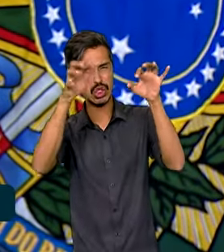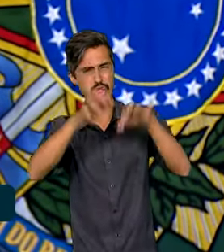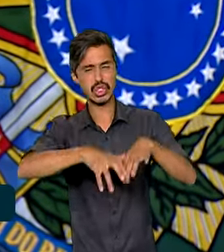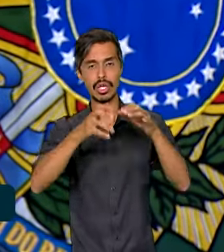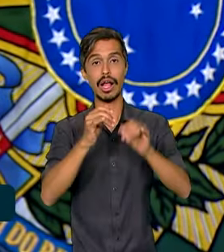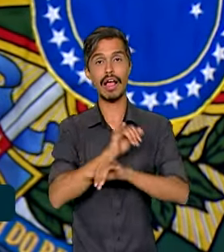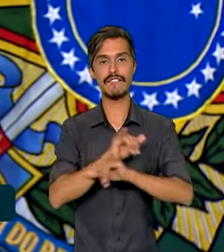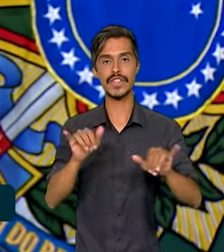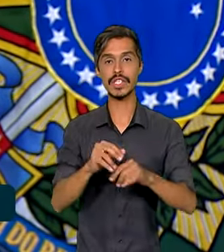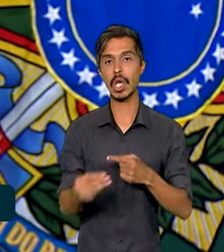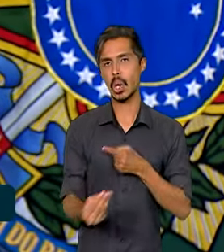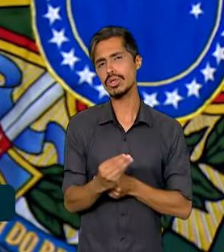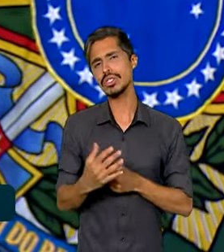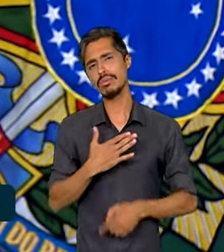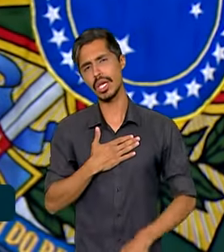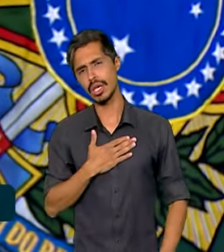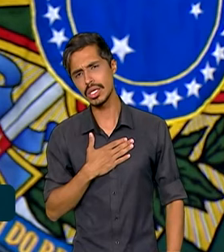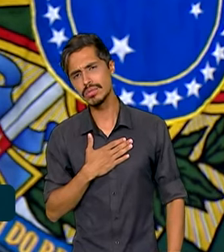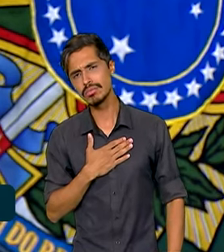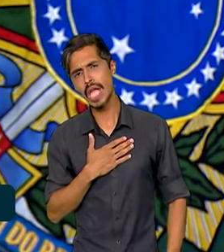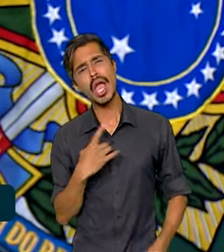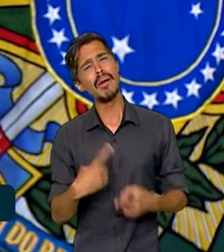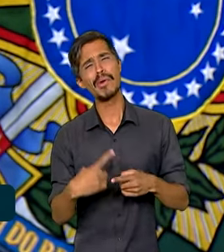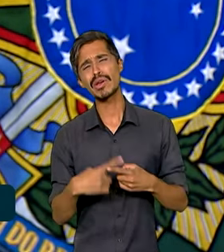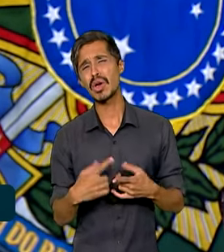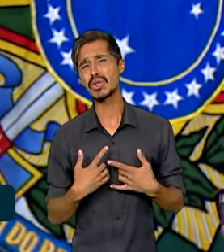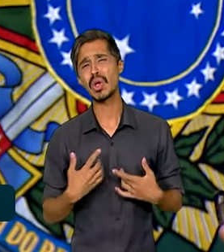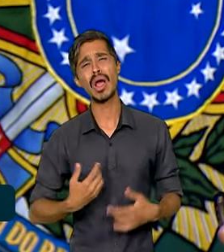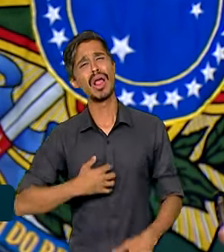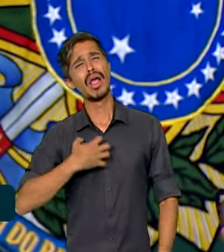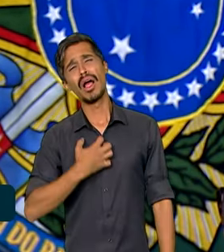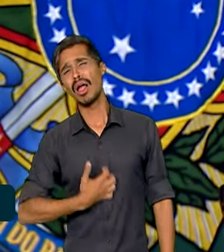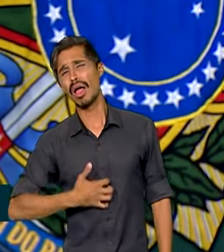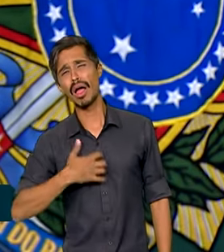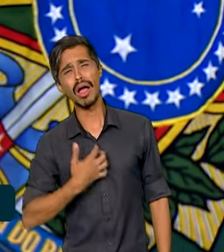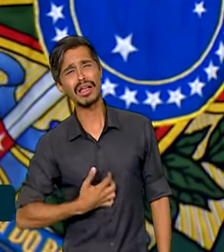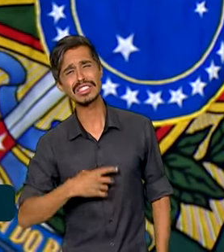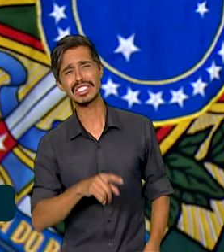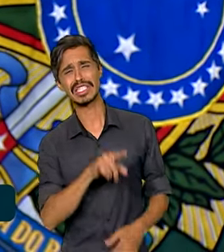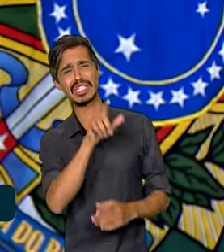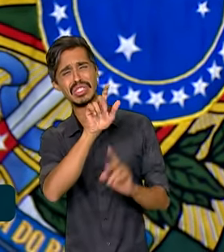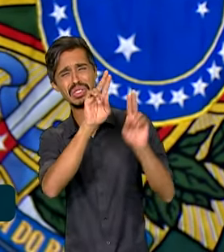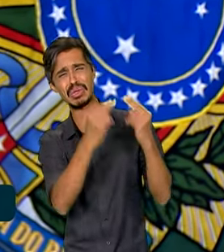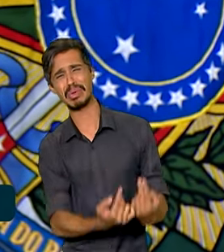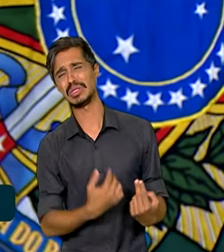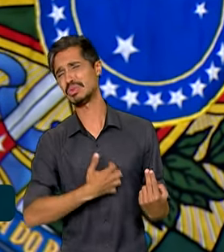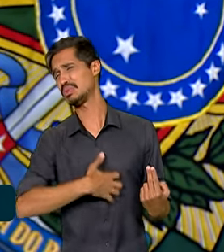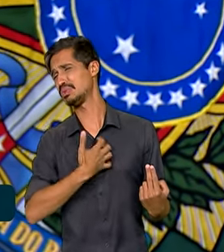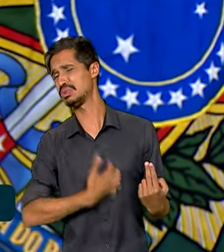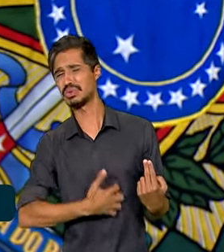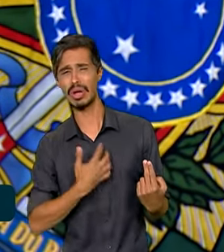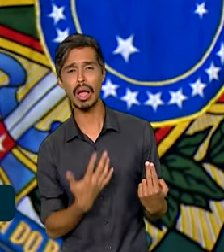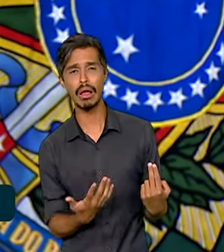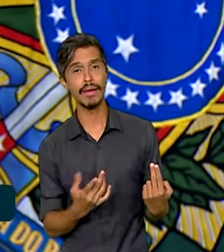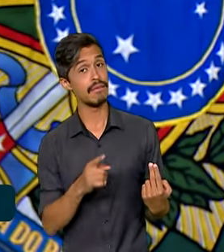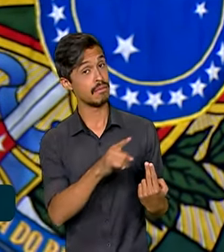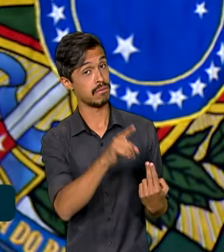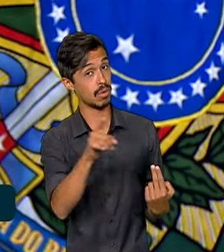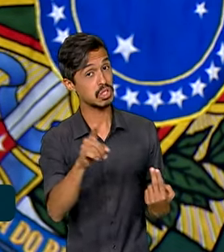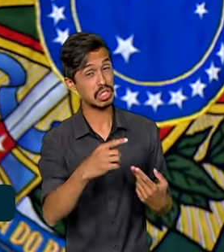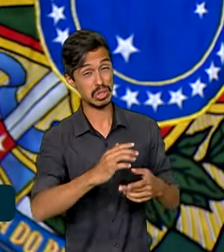avisando a cuida de de mim porque eu tô ficando saturado desse bicho chamado ser humano vocês